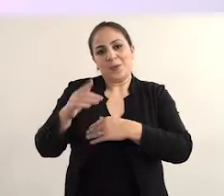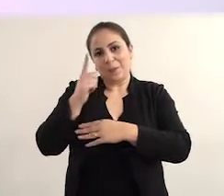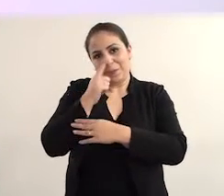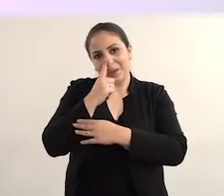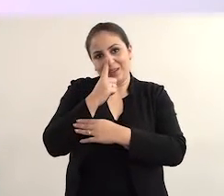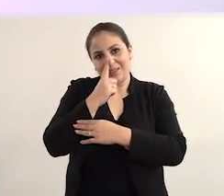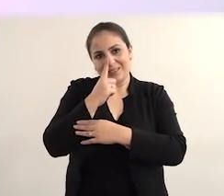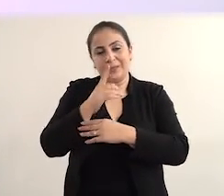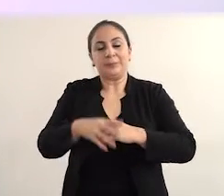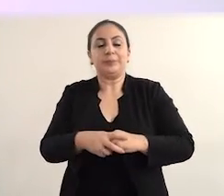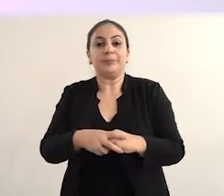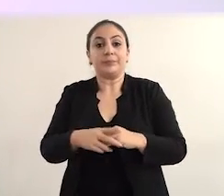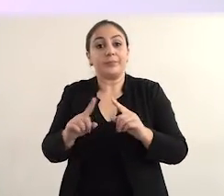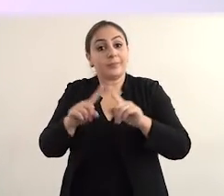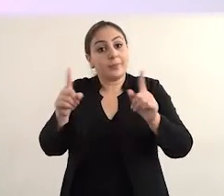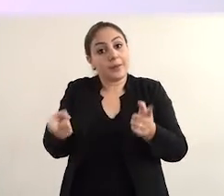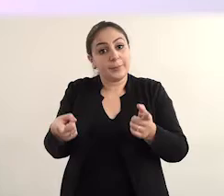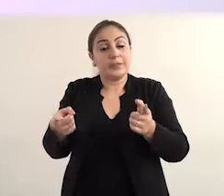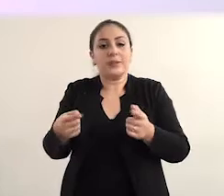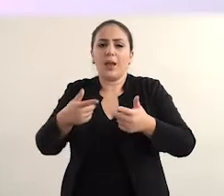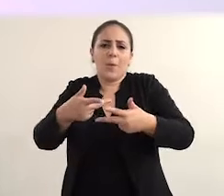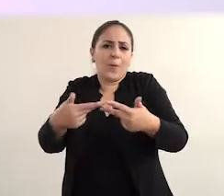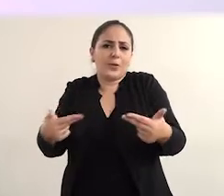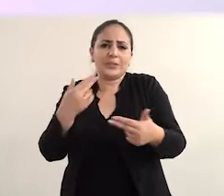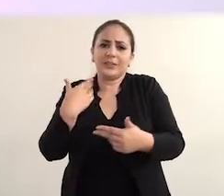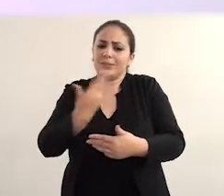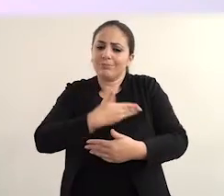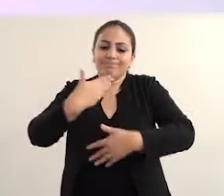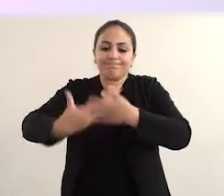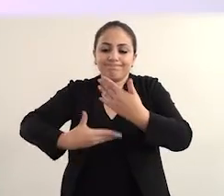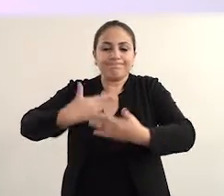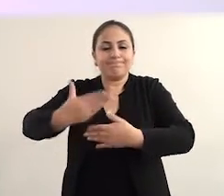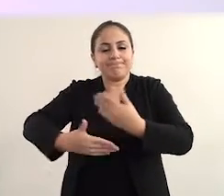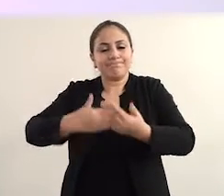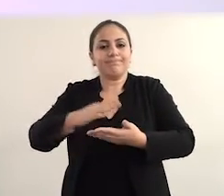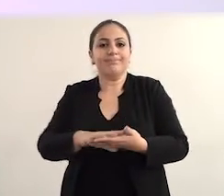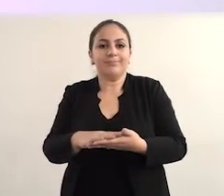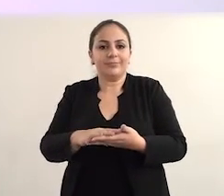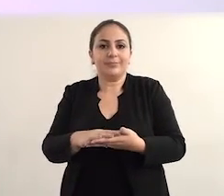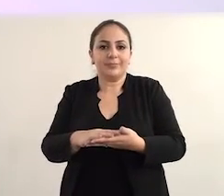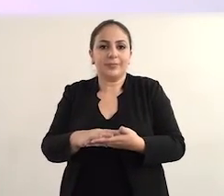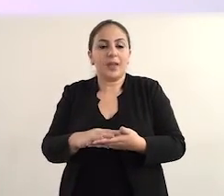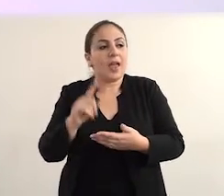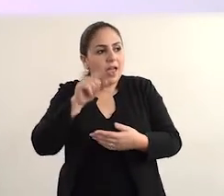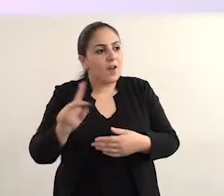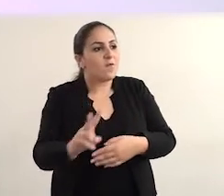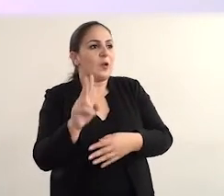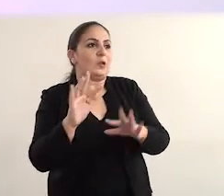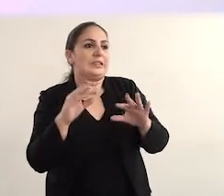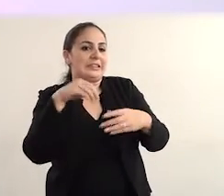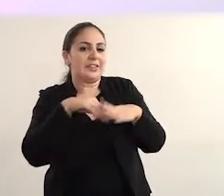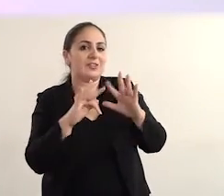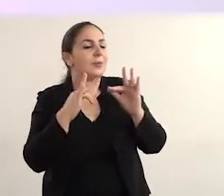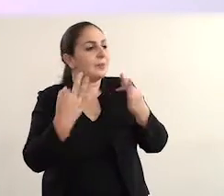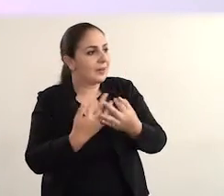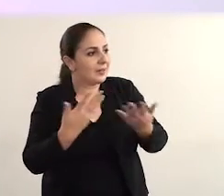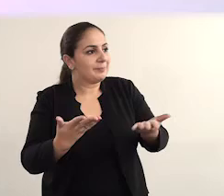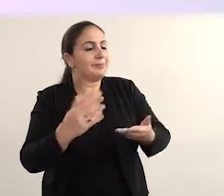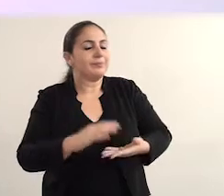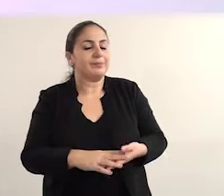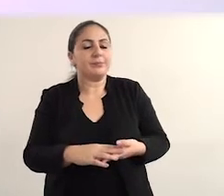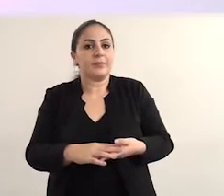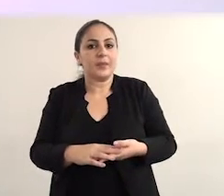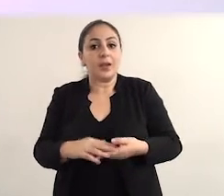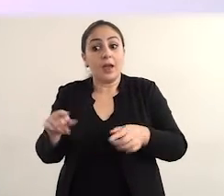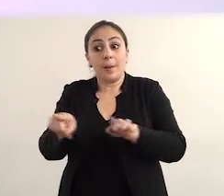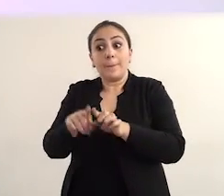mãe, mas são coisas que a gente foi passando, né? E são os valores familiares, os valores, né? E para